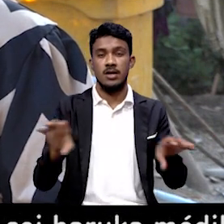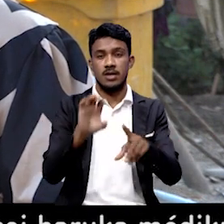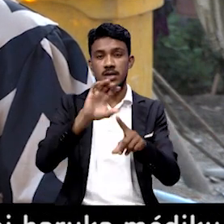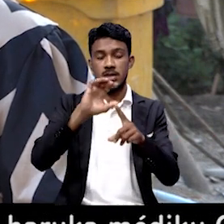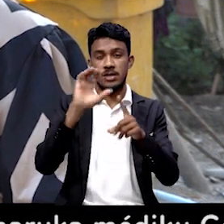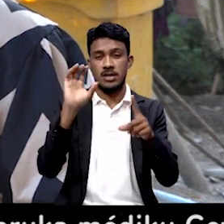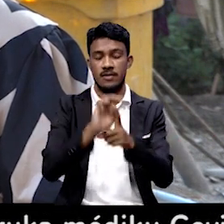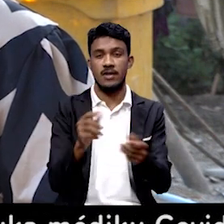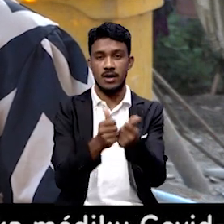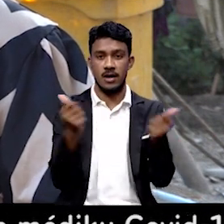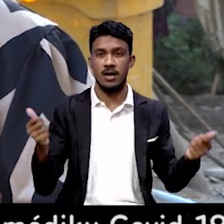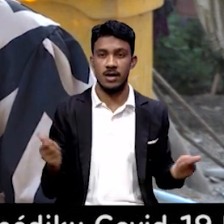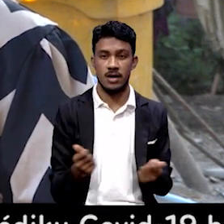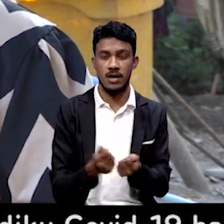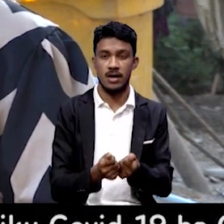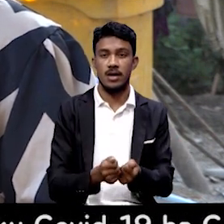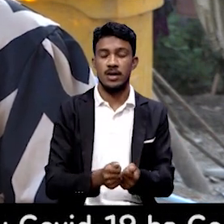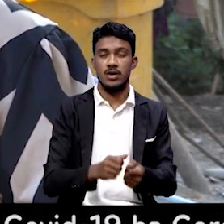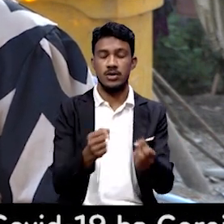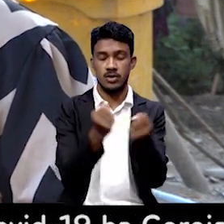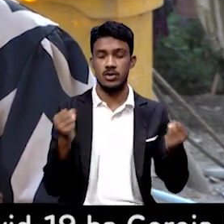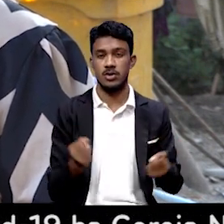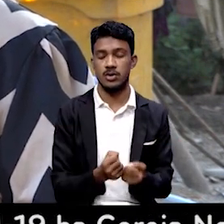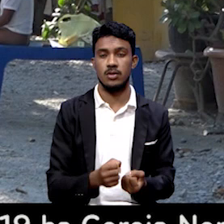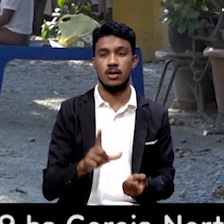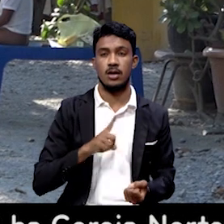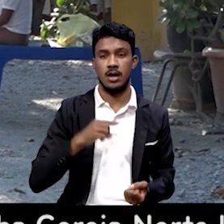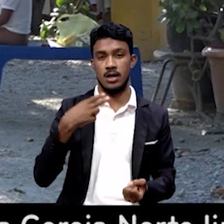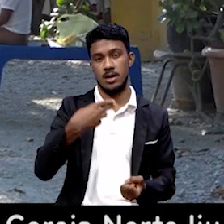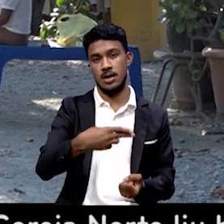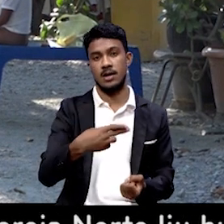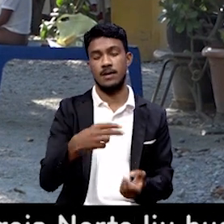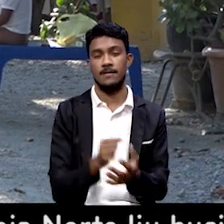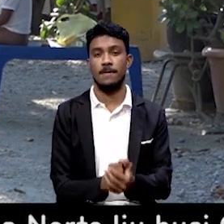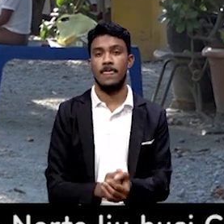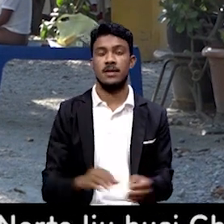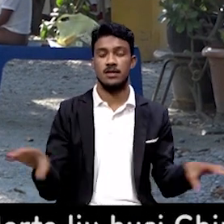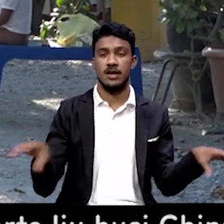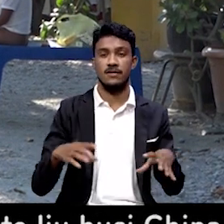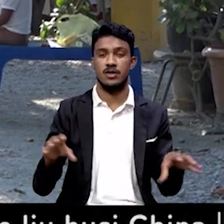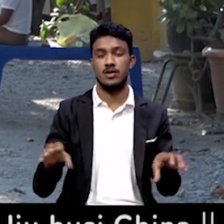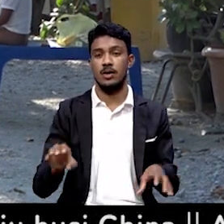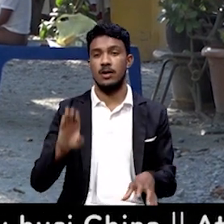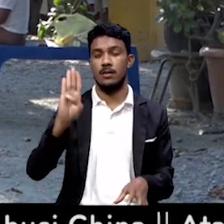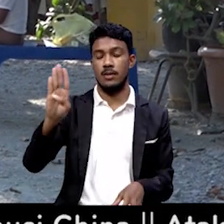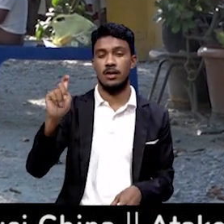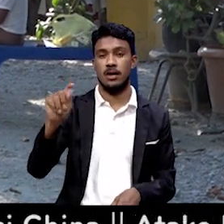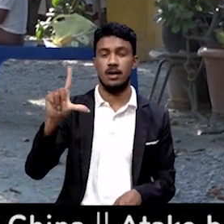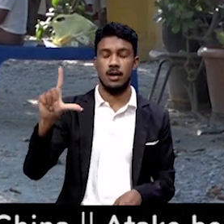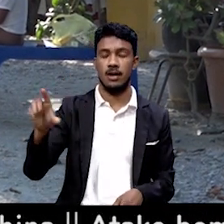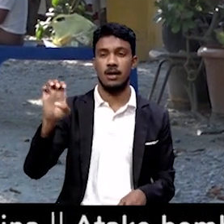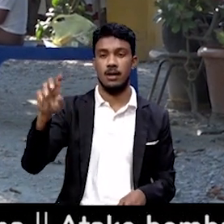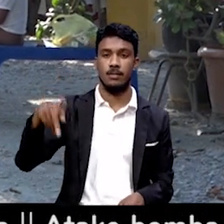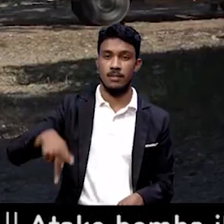em Suculhane Oriental, Manuela Amaral Ramos Tristi, o serviço BTLEP, também a comunidade e a minha